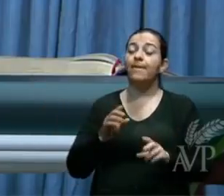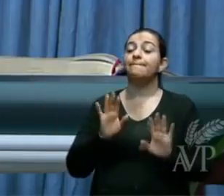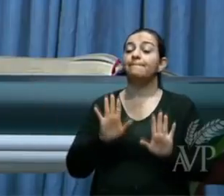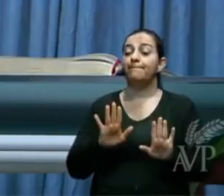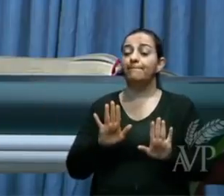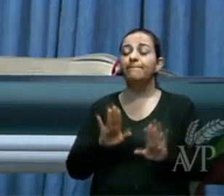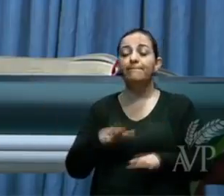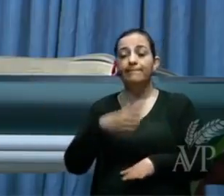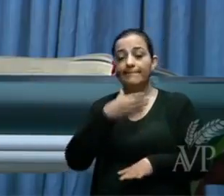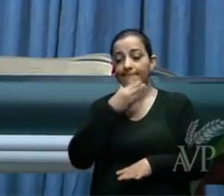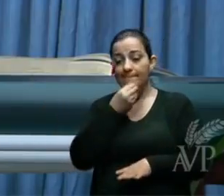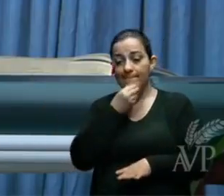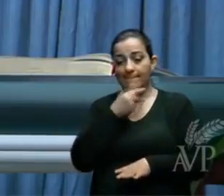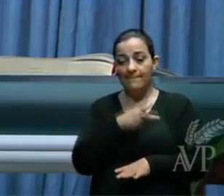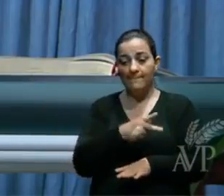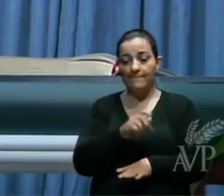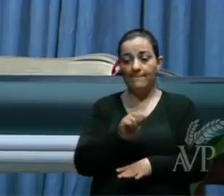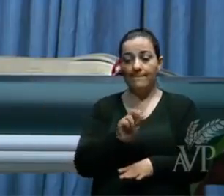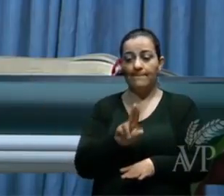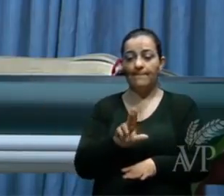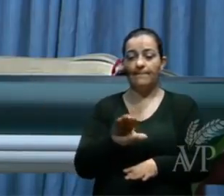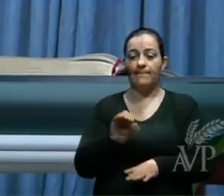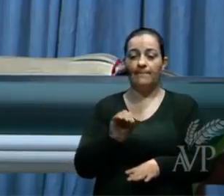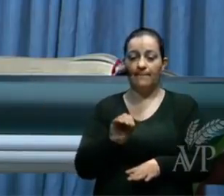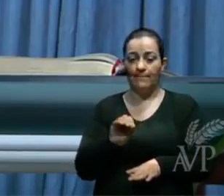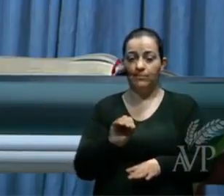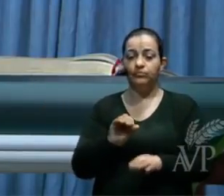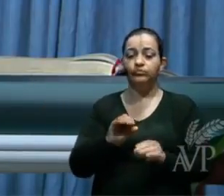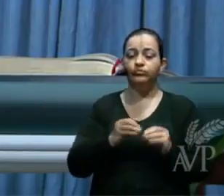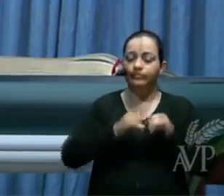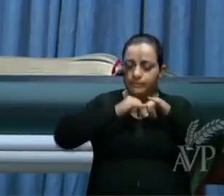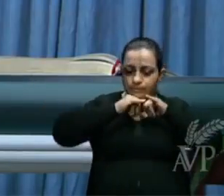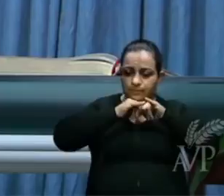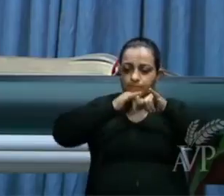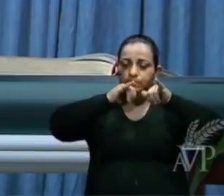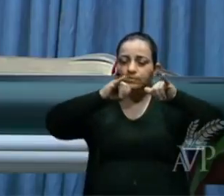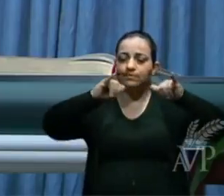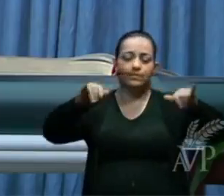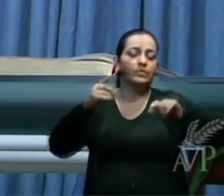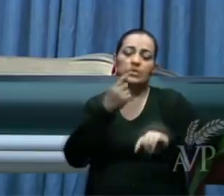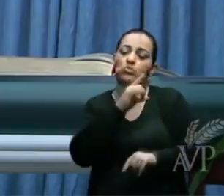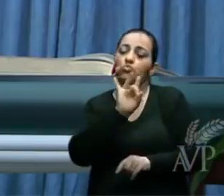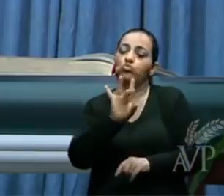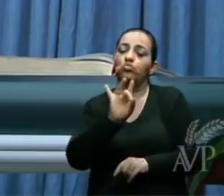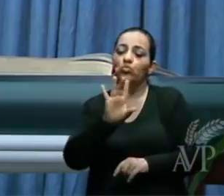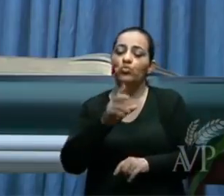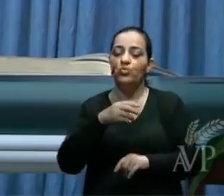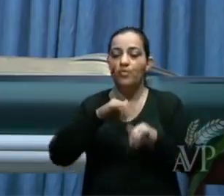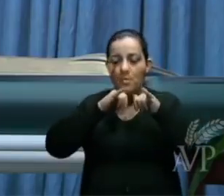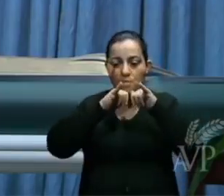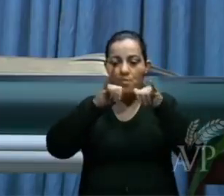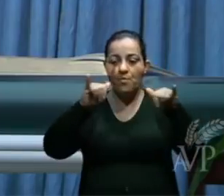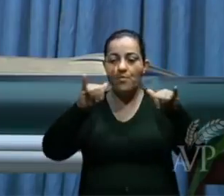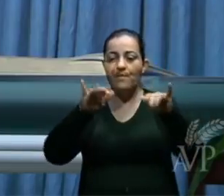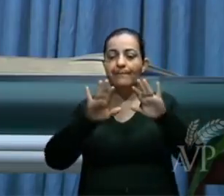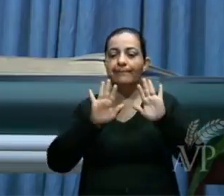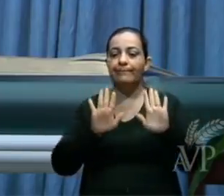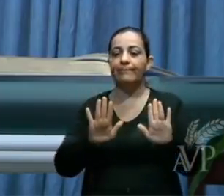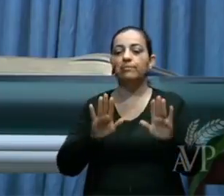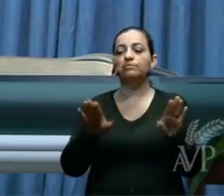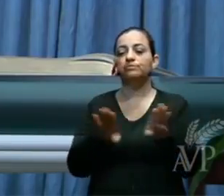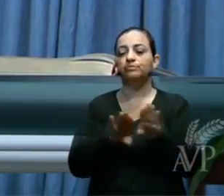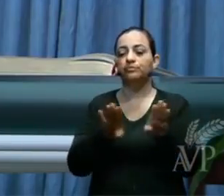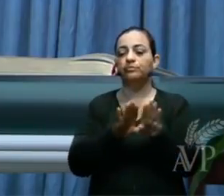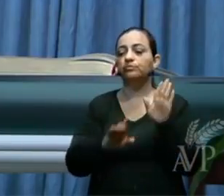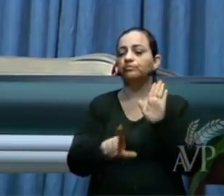foi o homem o mensageiro não só o mensageiro mas como